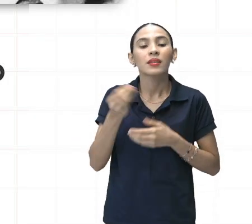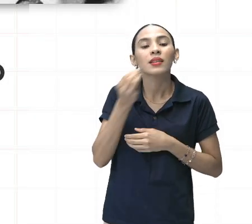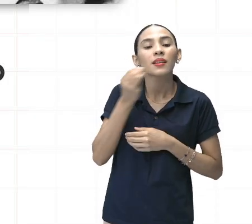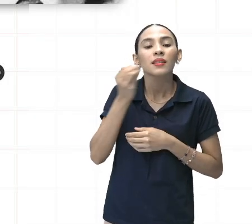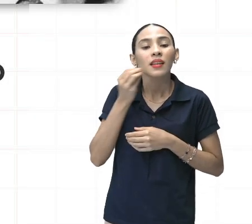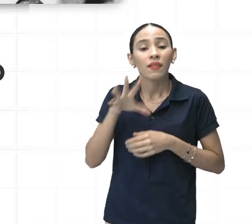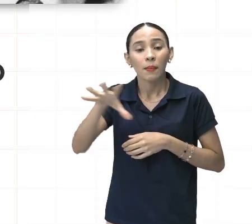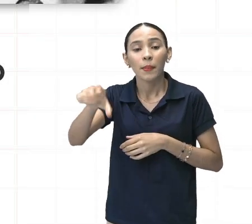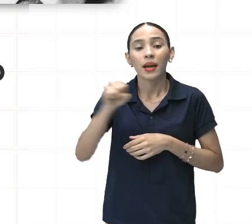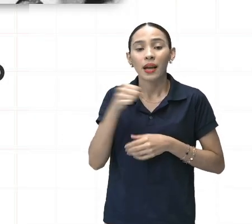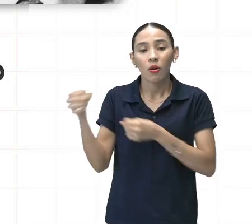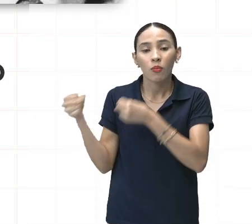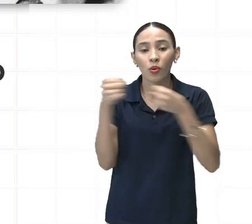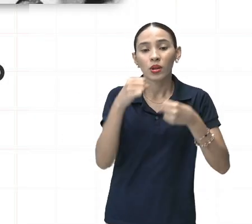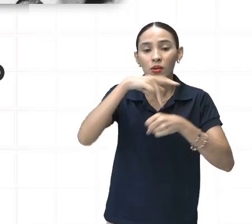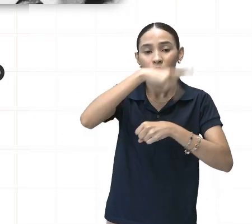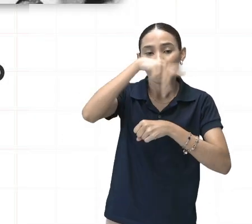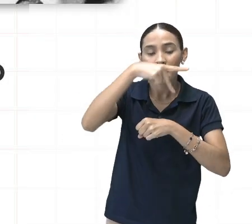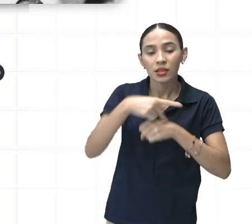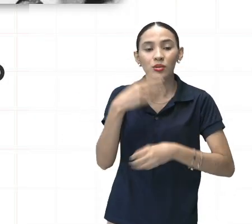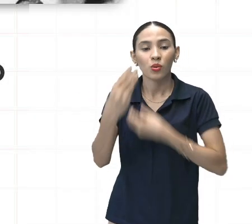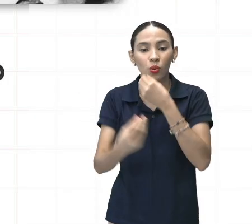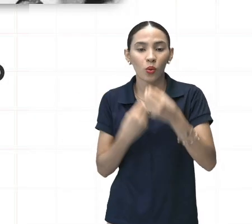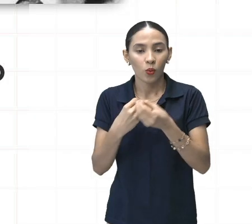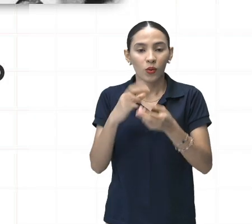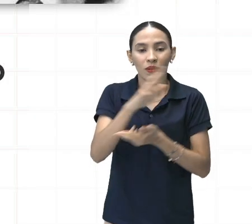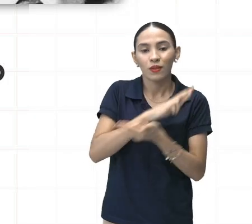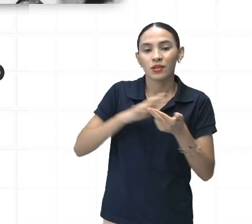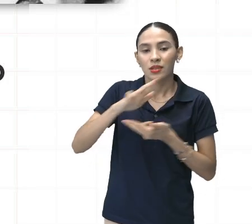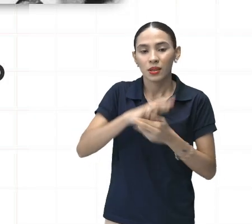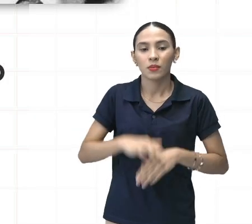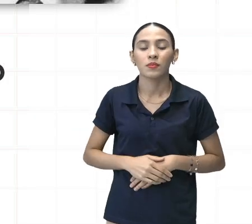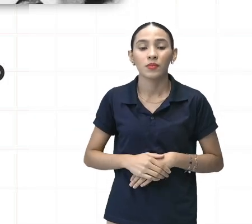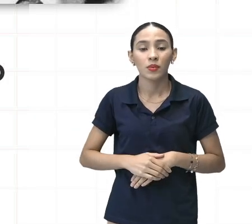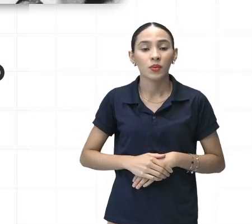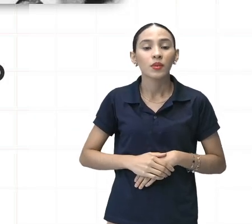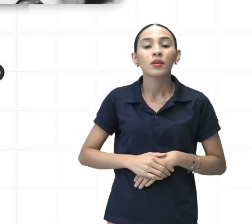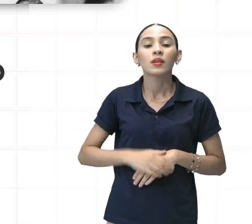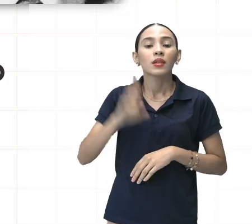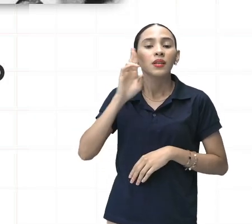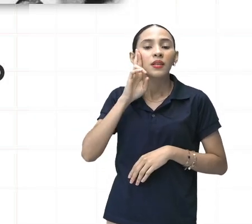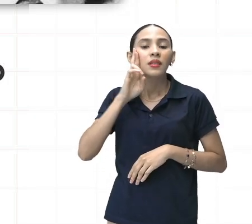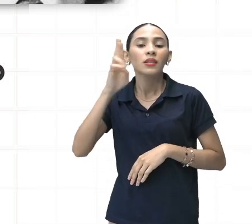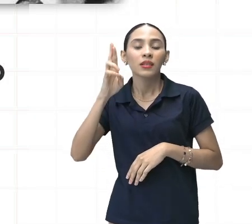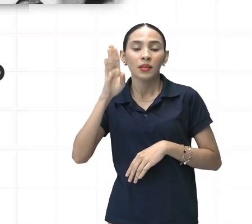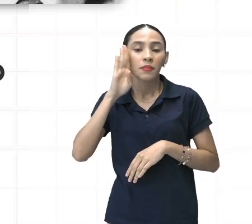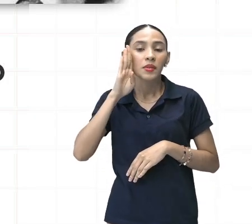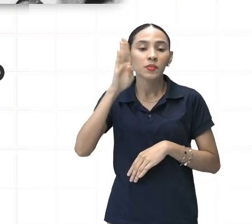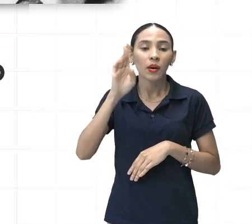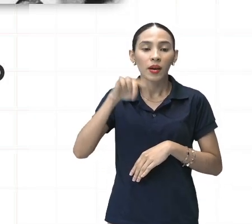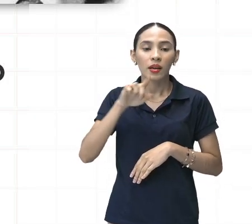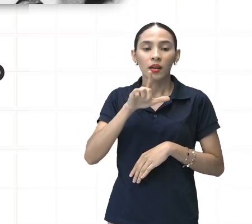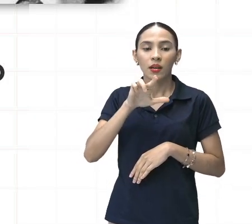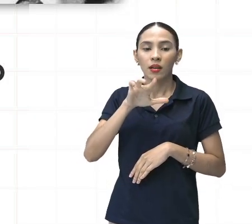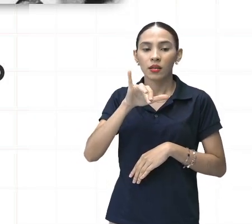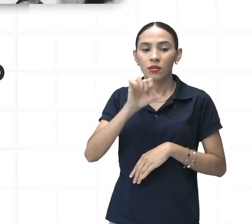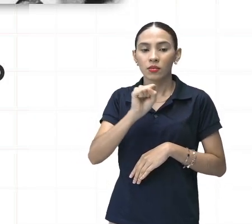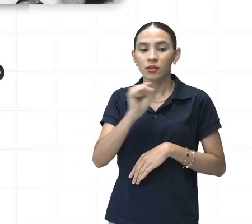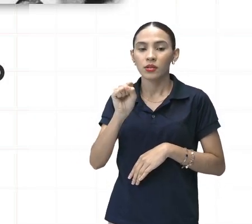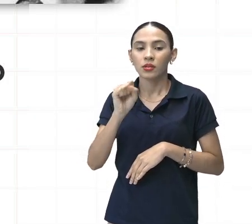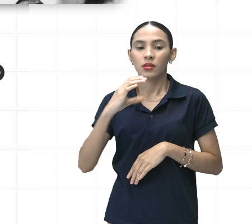buscava tomar o poder do país pelas vias revolucionárias. O grande líder desse grupo era Luiz Carlos